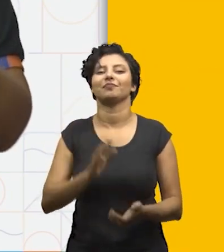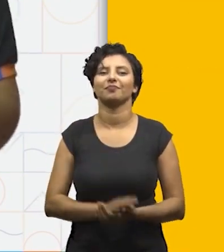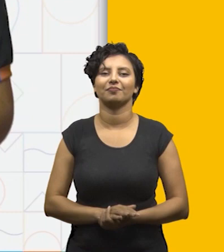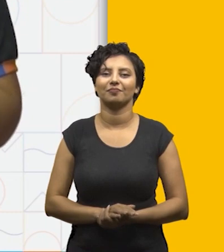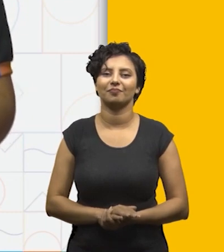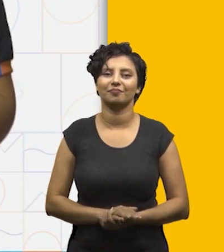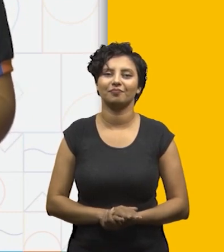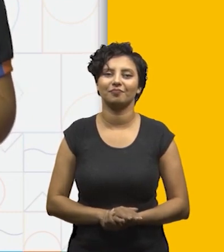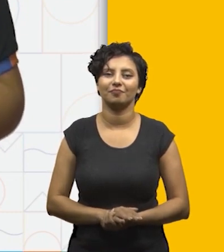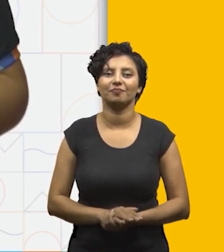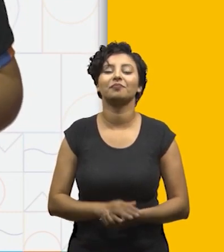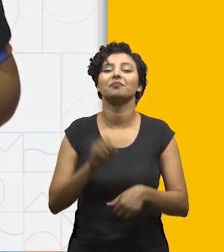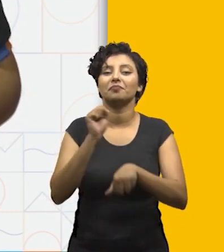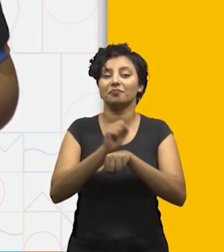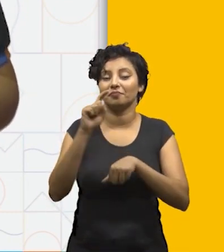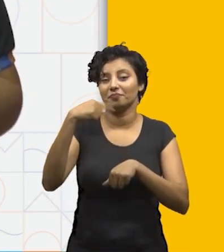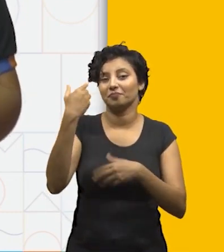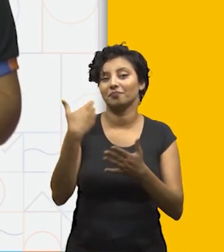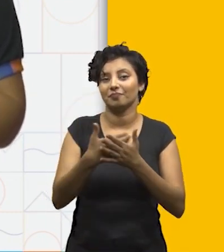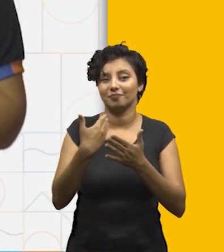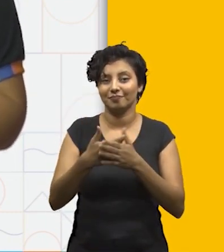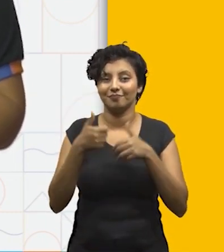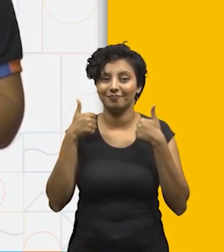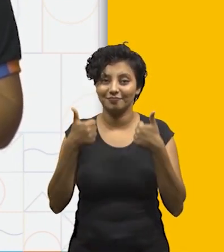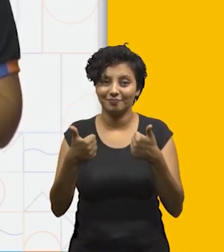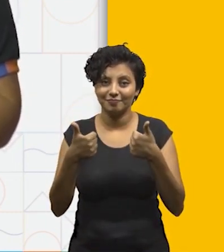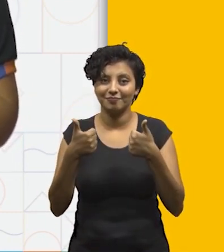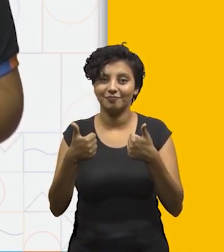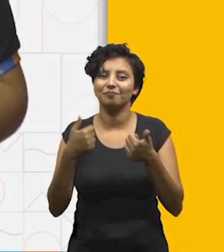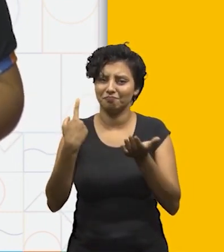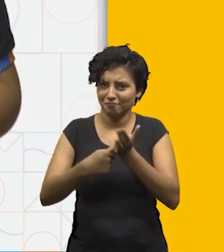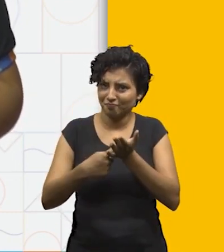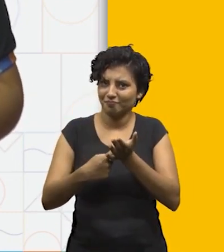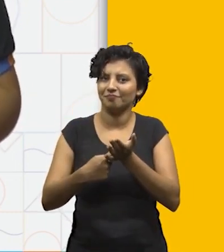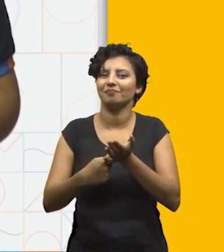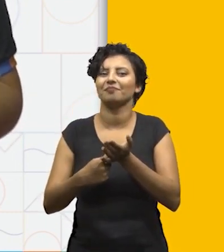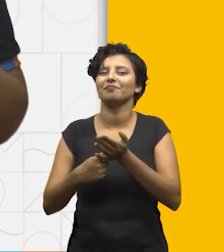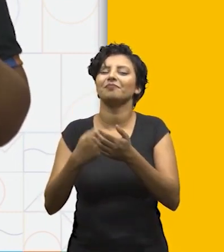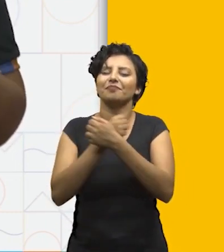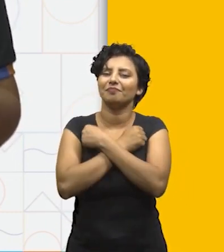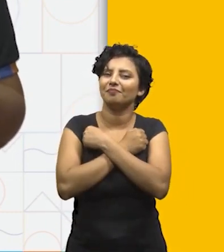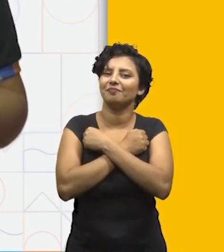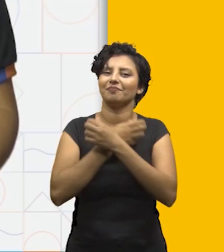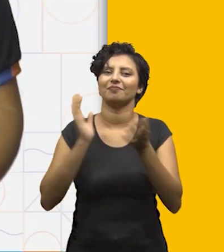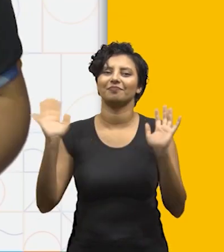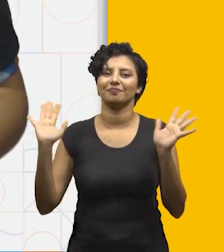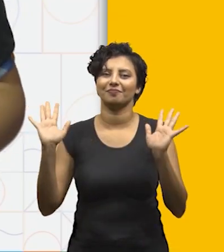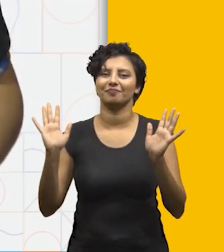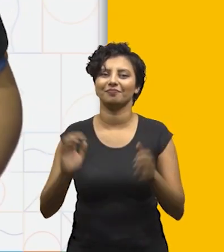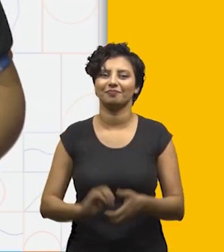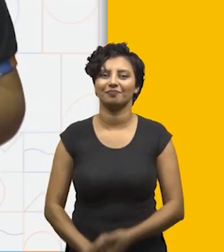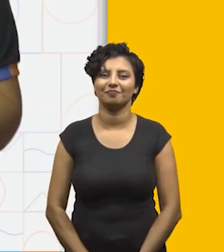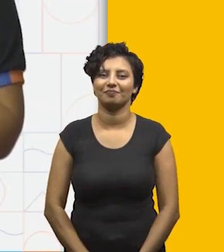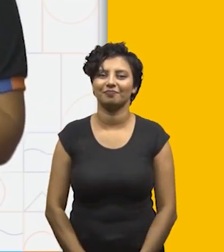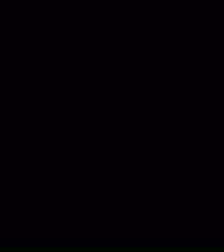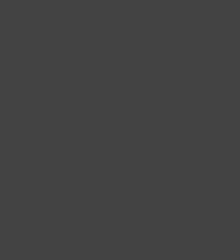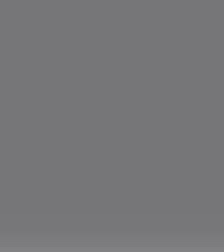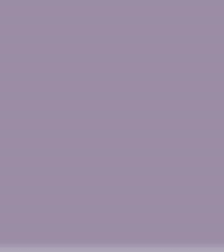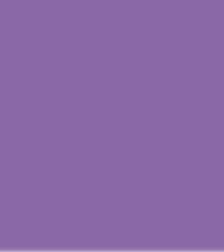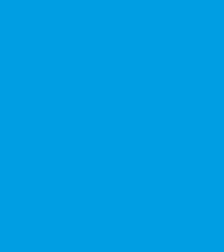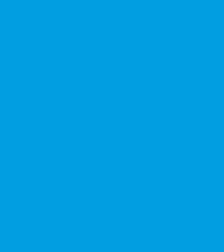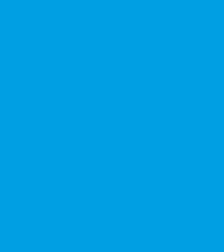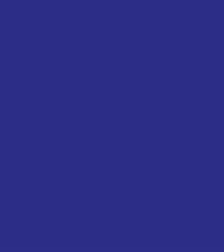tanto quanto eu gostei. Te espero na próxima aula, tá bom? Combinado? Um grande abraço. Tchau, tchau!